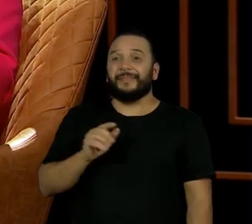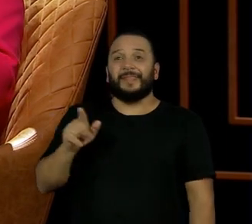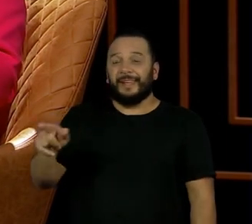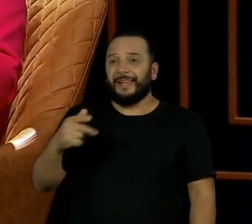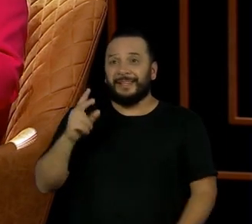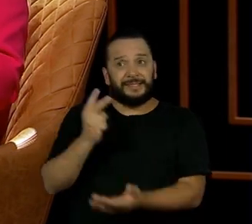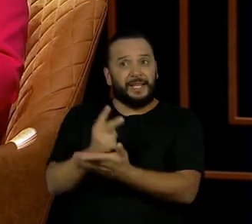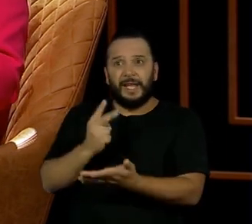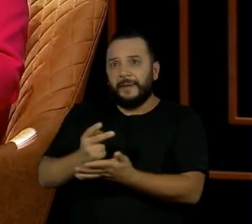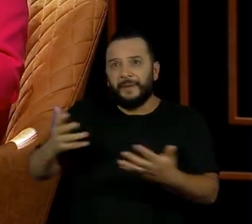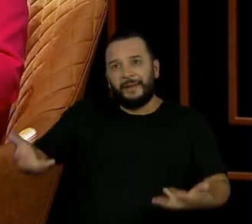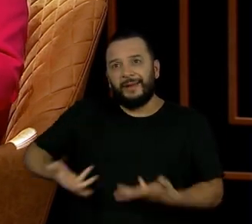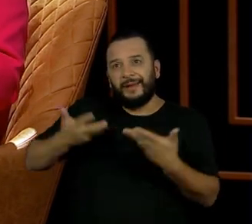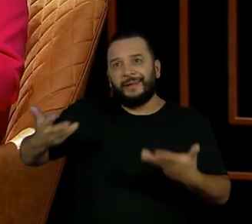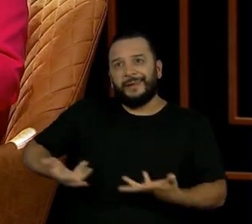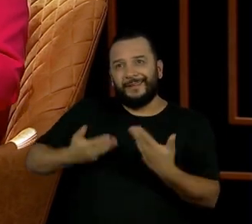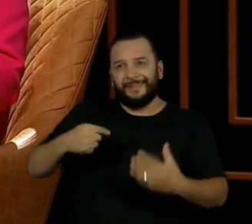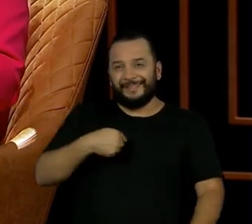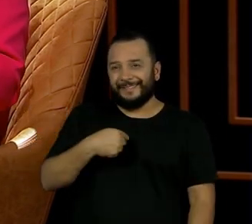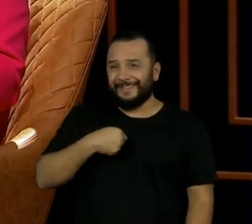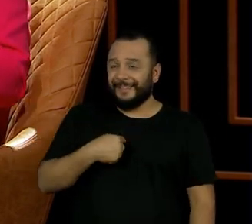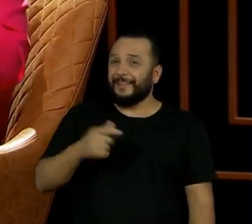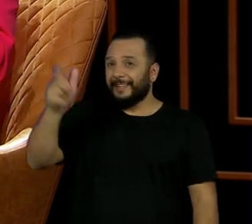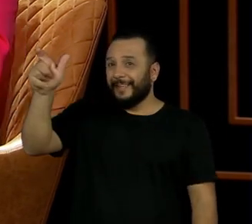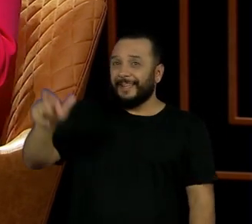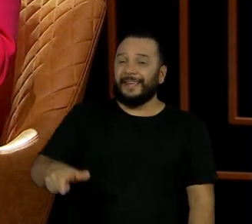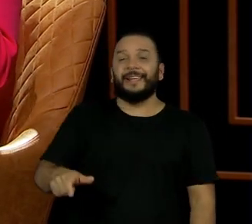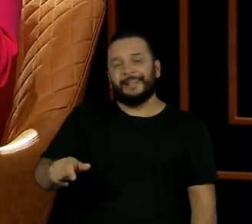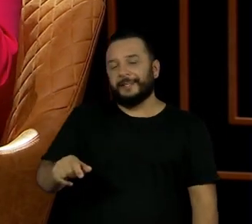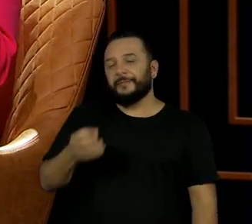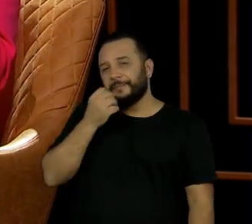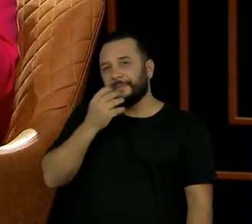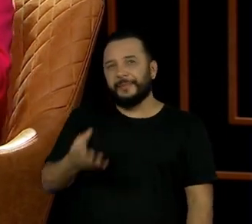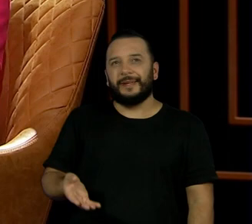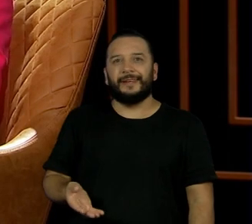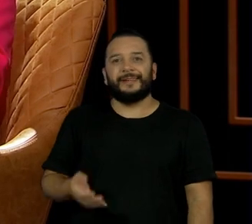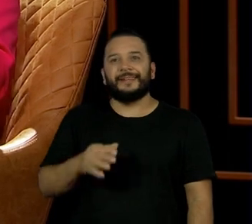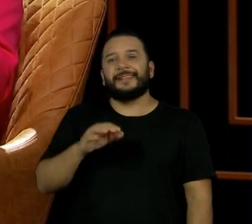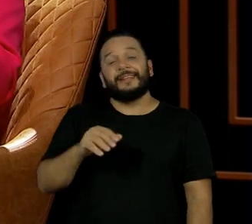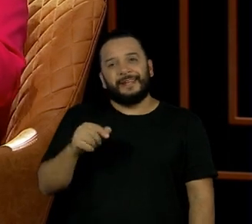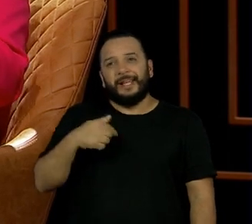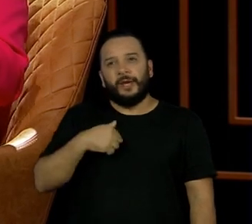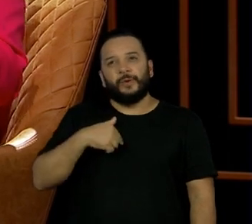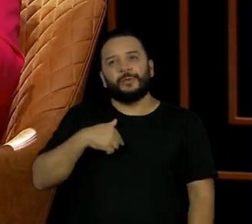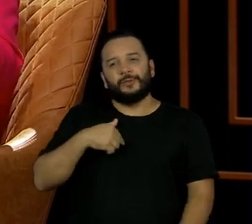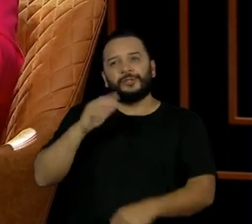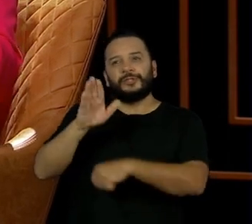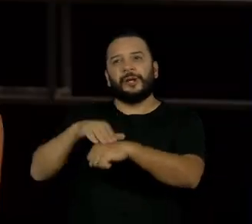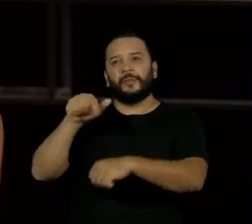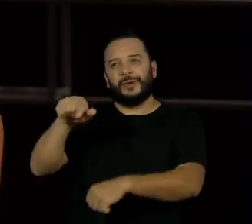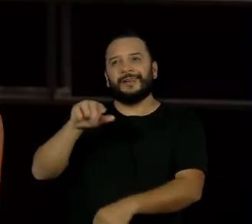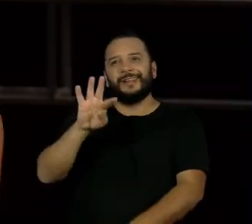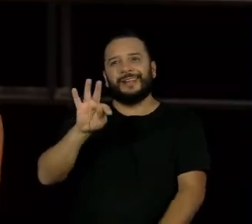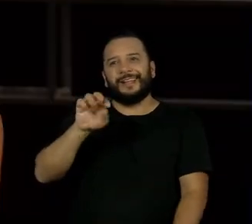bem enfim Taíde Eu chamo ele de táxi